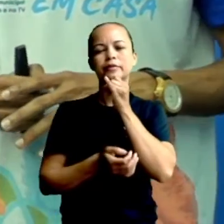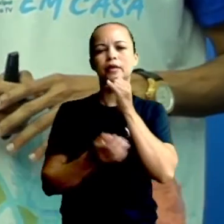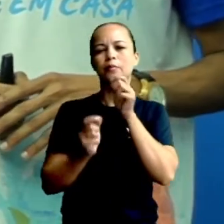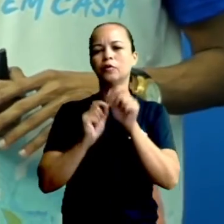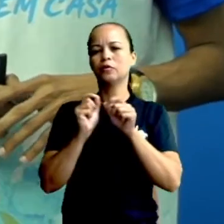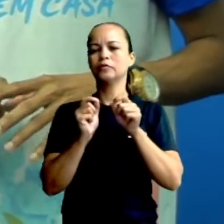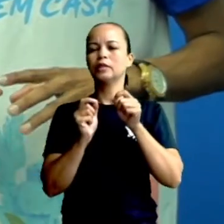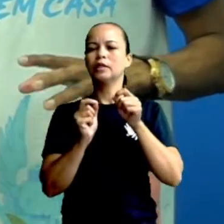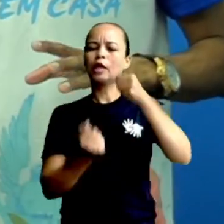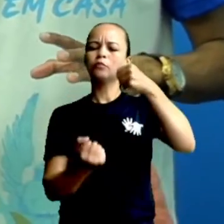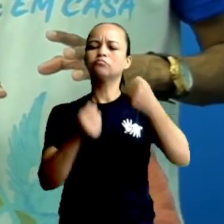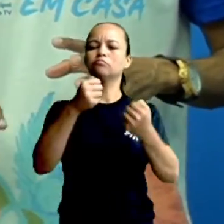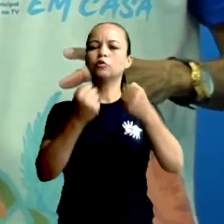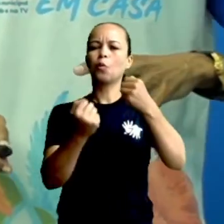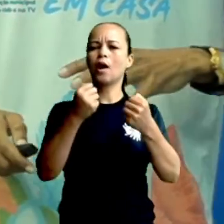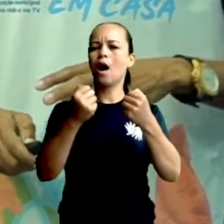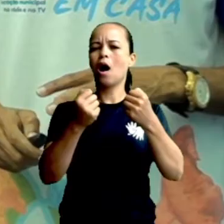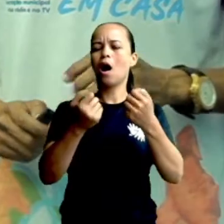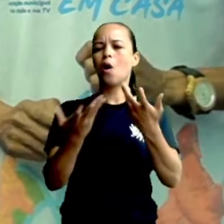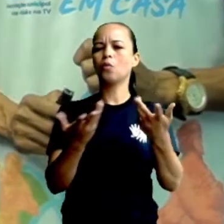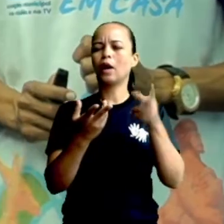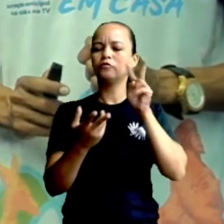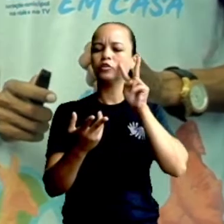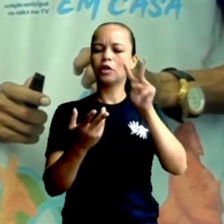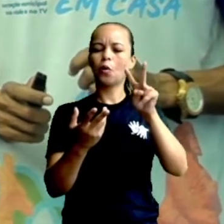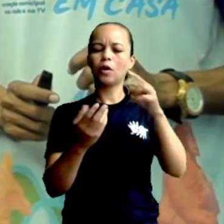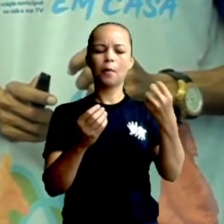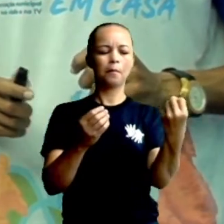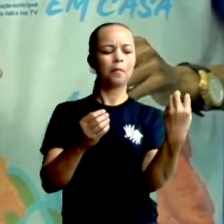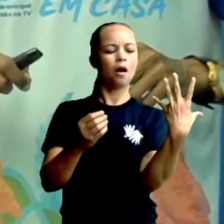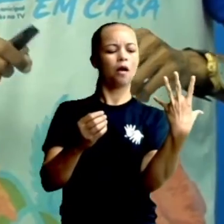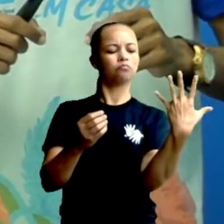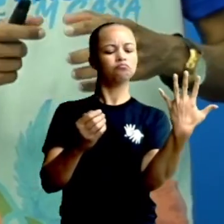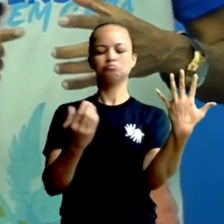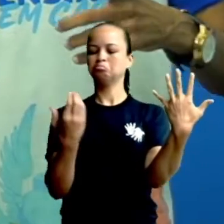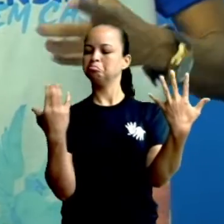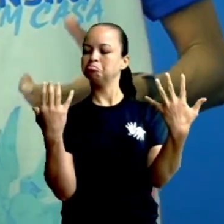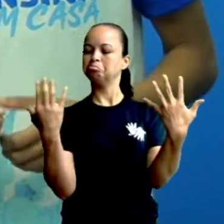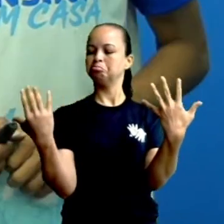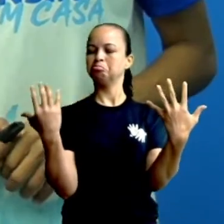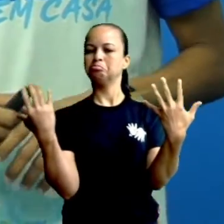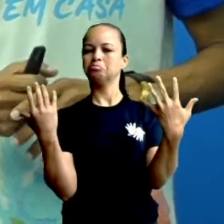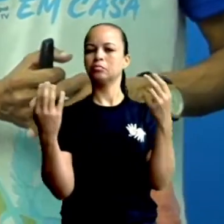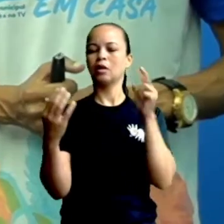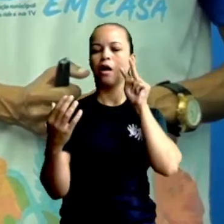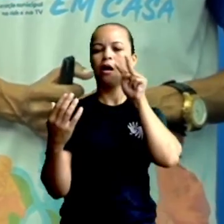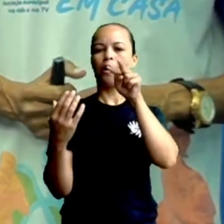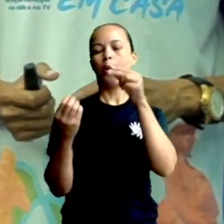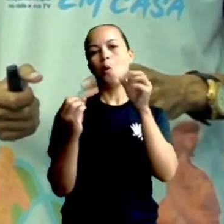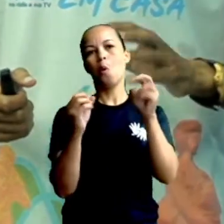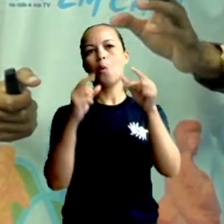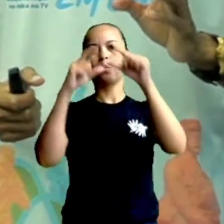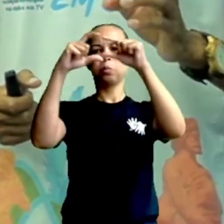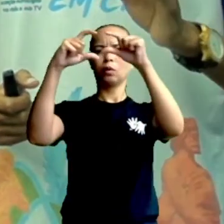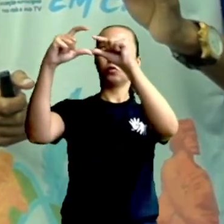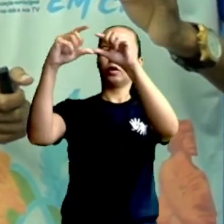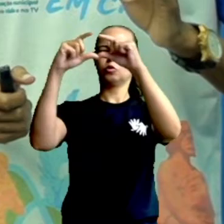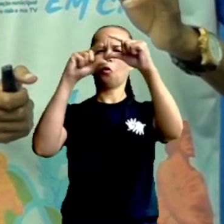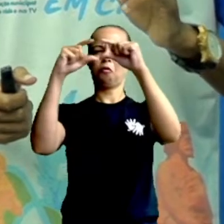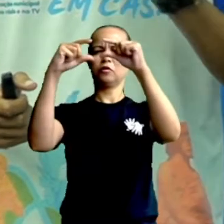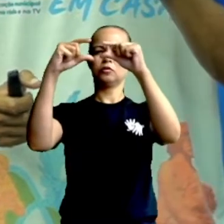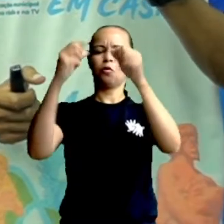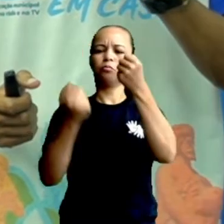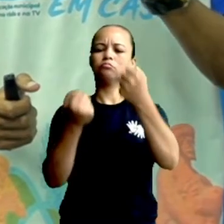Cuidado, tá? Às vezes você olha para o espelho retrovisor interno, né, de dentro do ônibus. Se